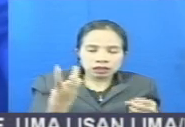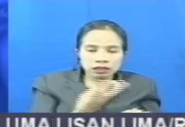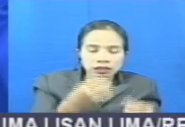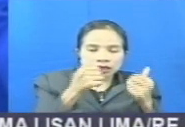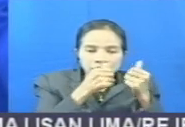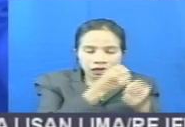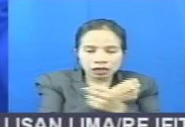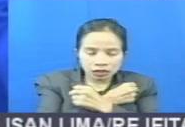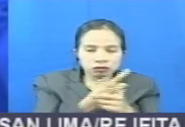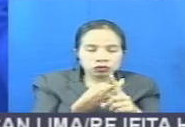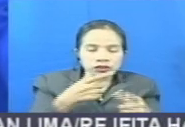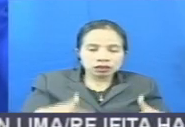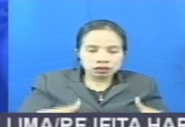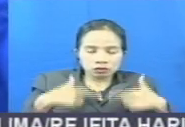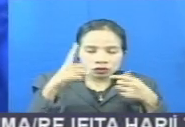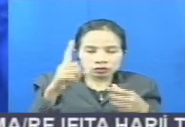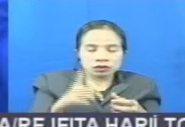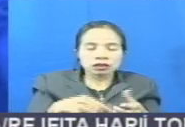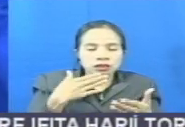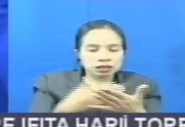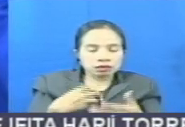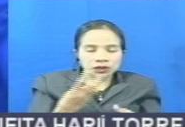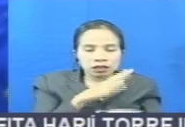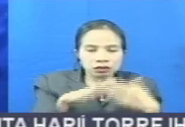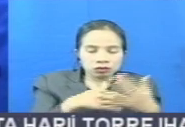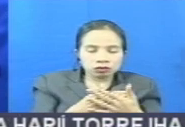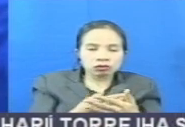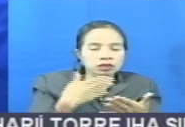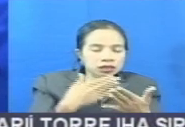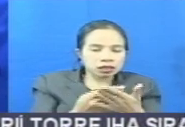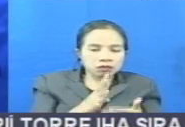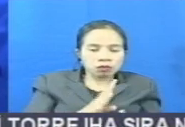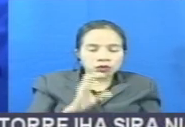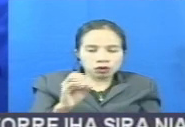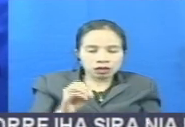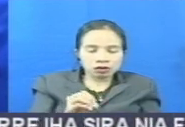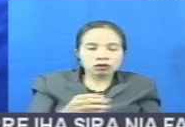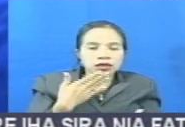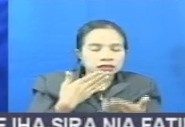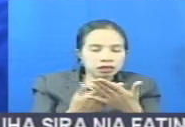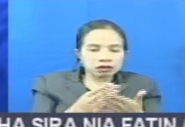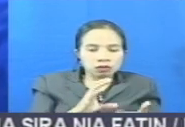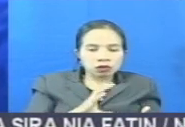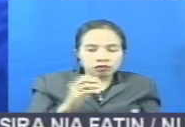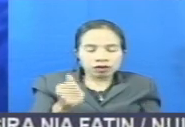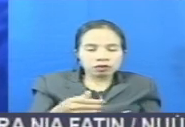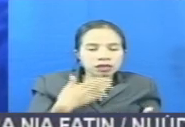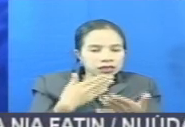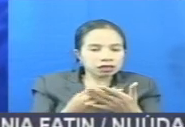mores, rasek. Também é dia que vai Itoto, dia que vai Bovonaro, dia que vai Covalima, dia que vai